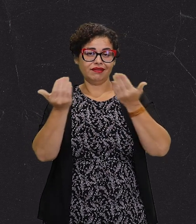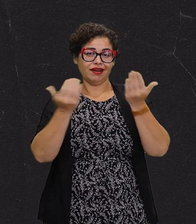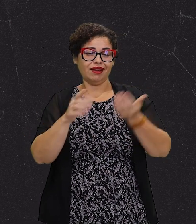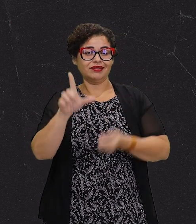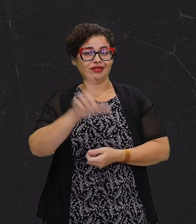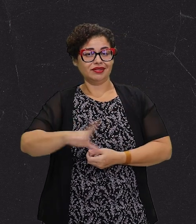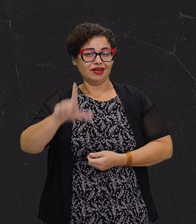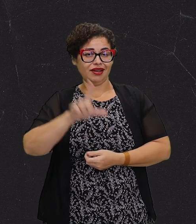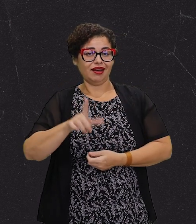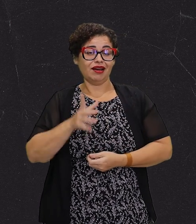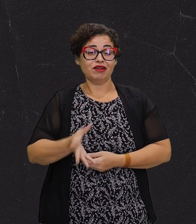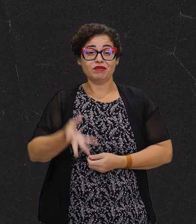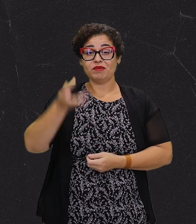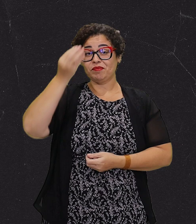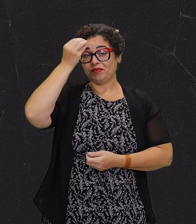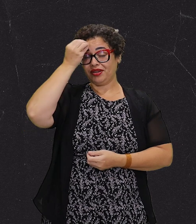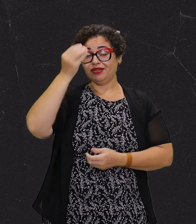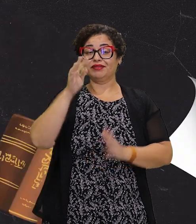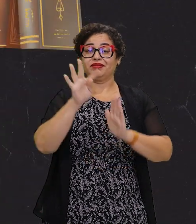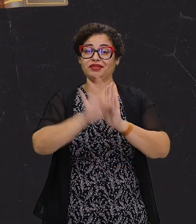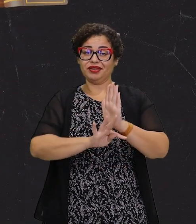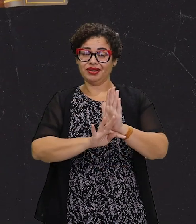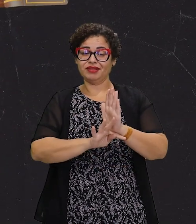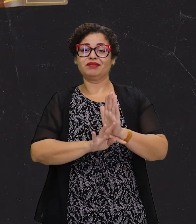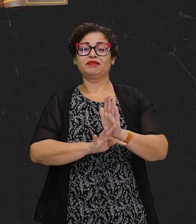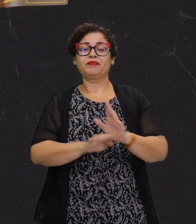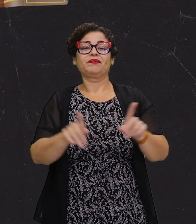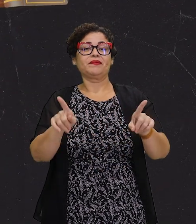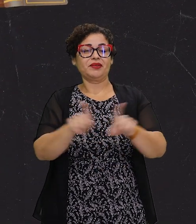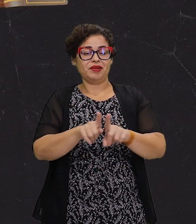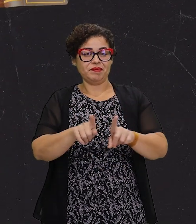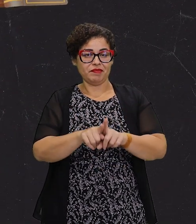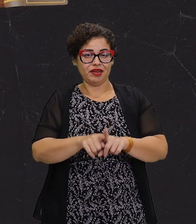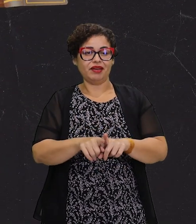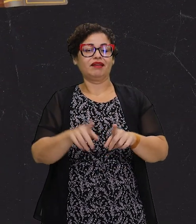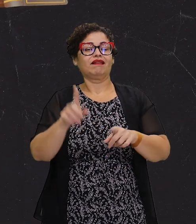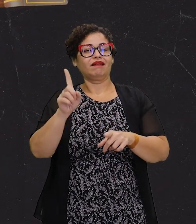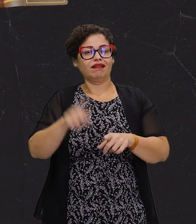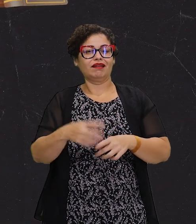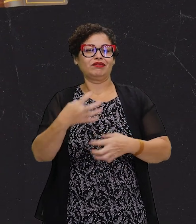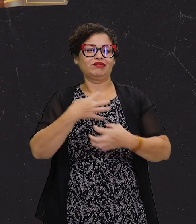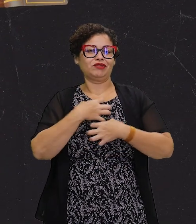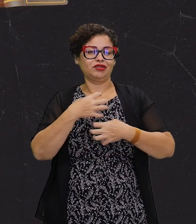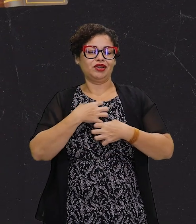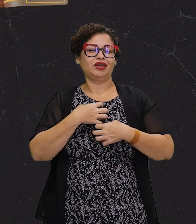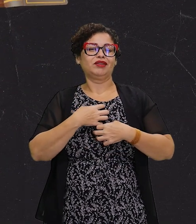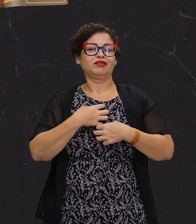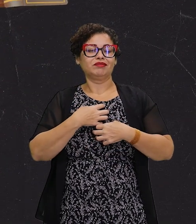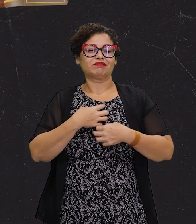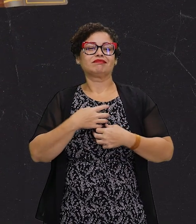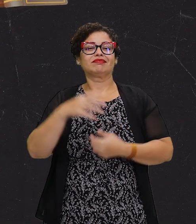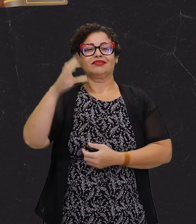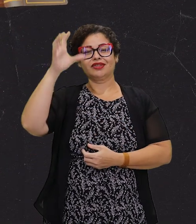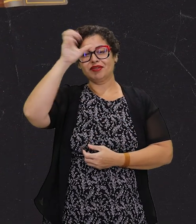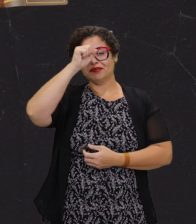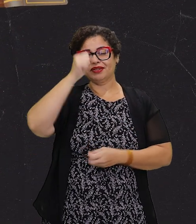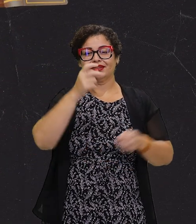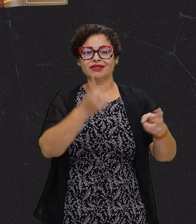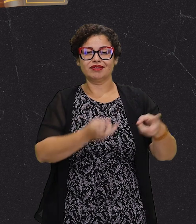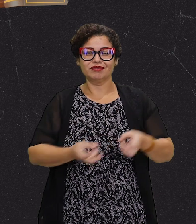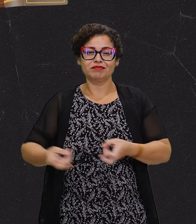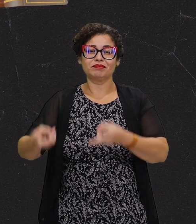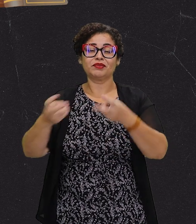literária e compreensão de textos. Eles também são uma excelente maneira de